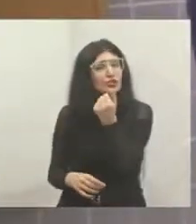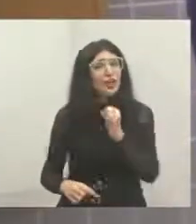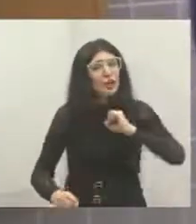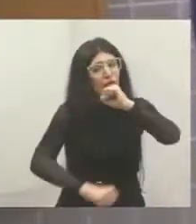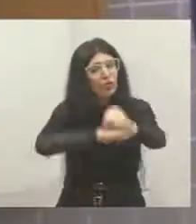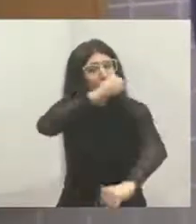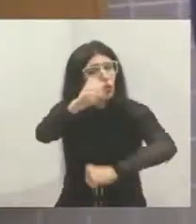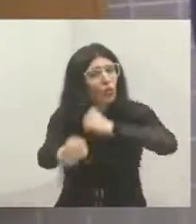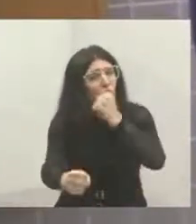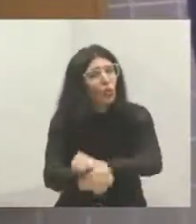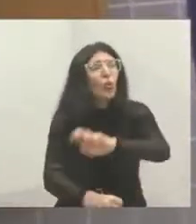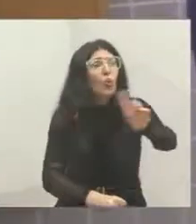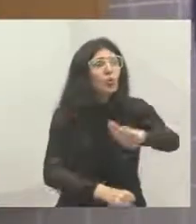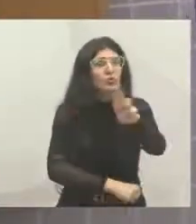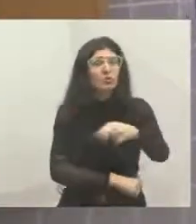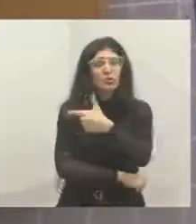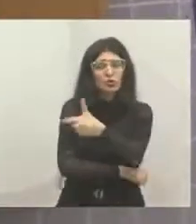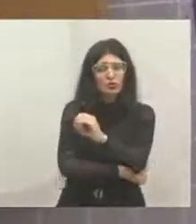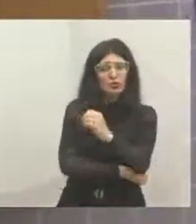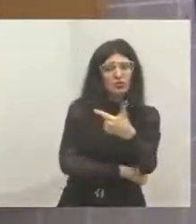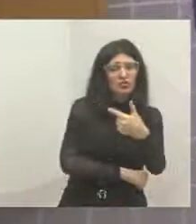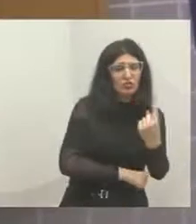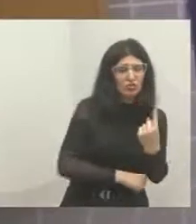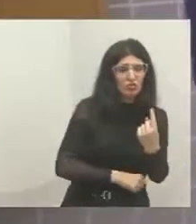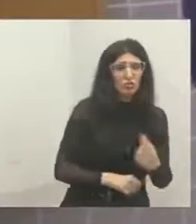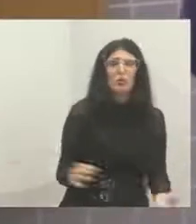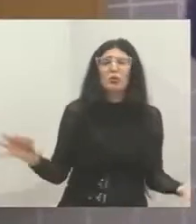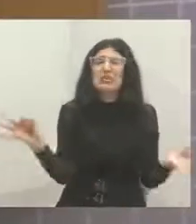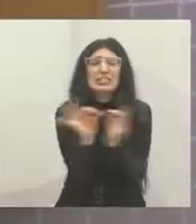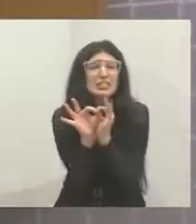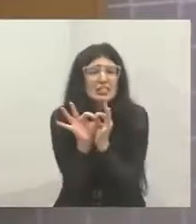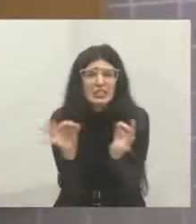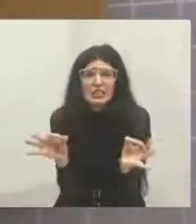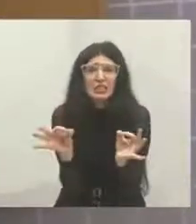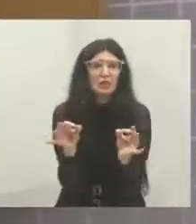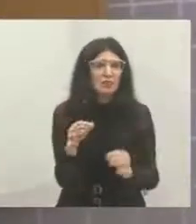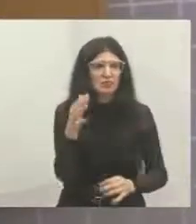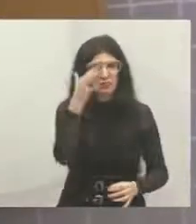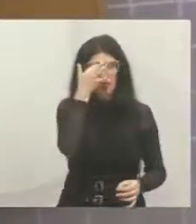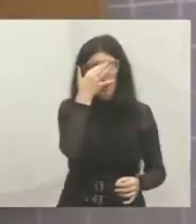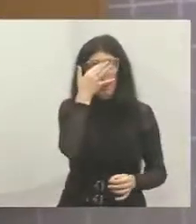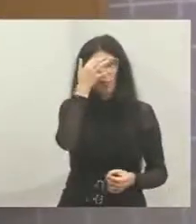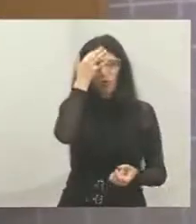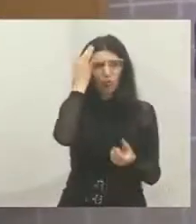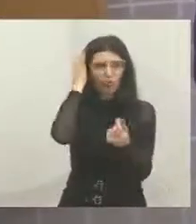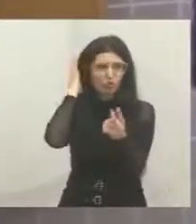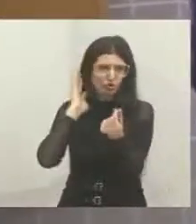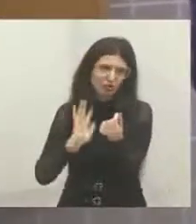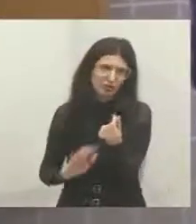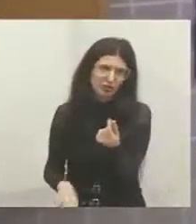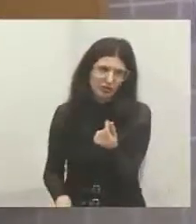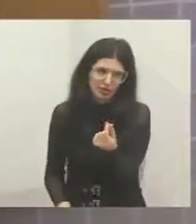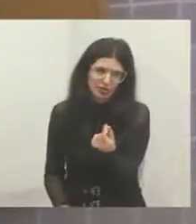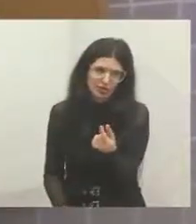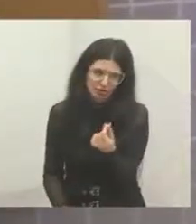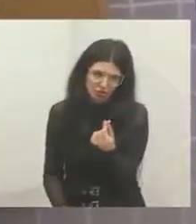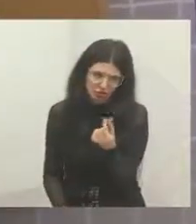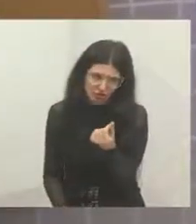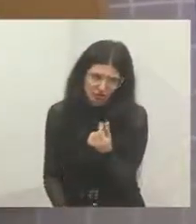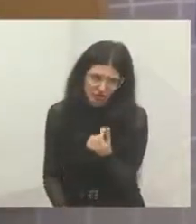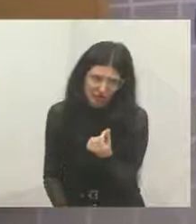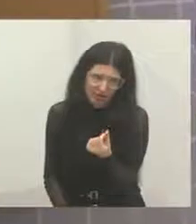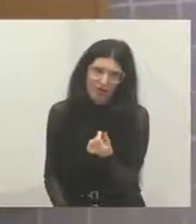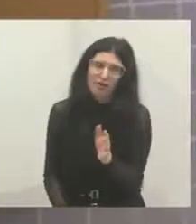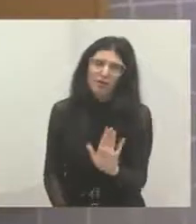explicando somente a pergunta que ele fez, que é simples, no sentido assim, aquele recurso que... Sim, aquele